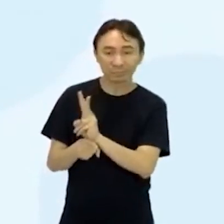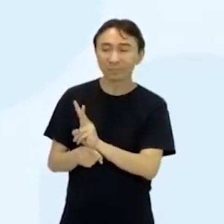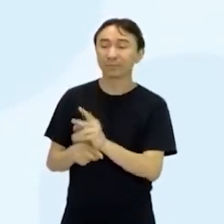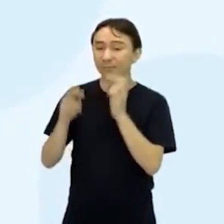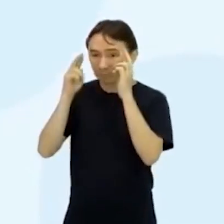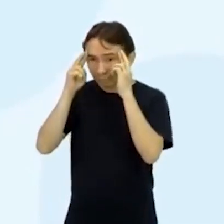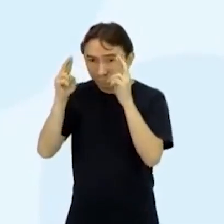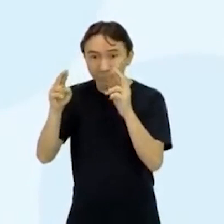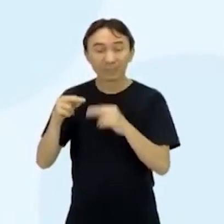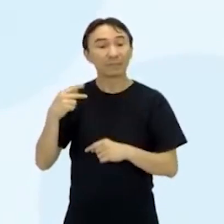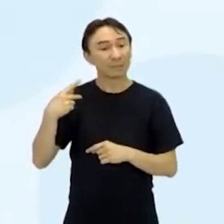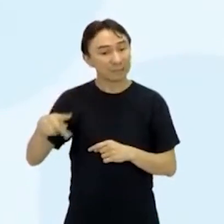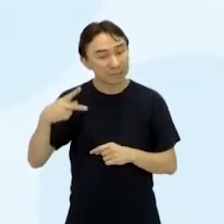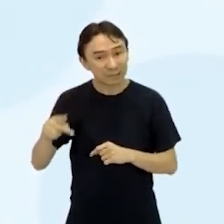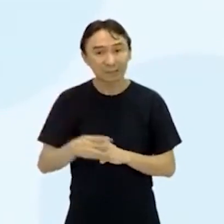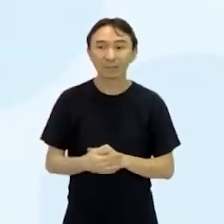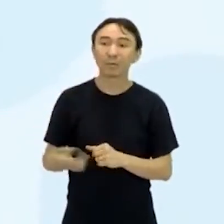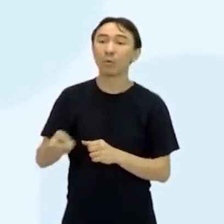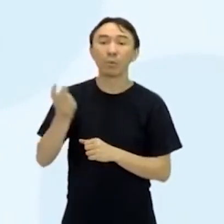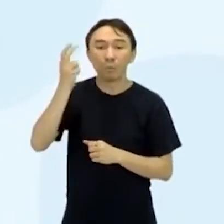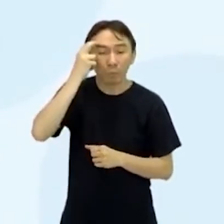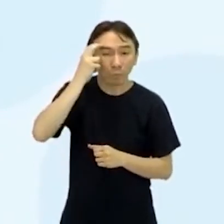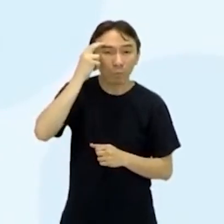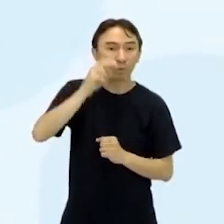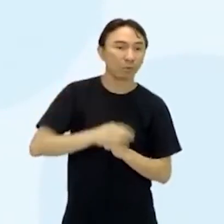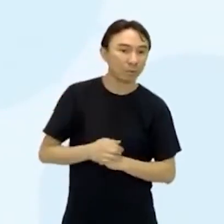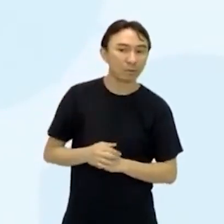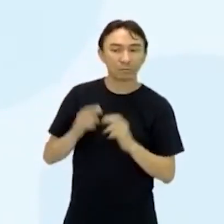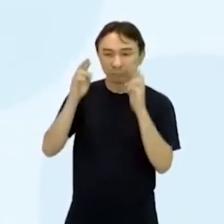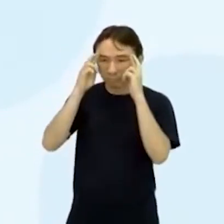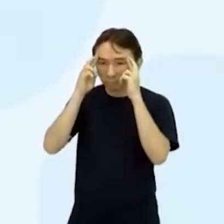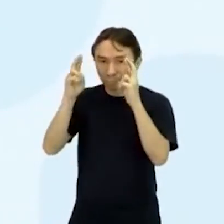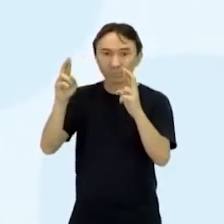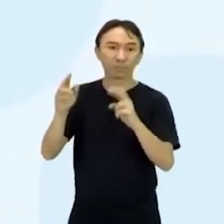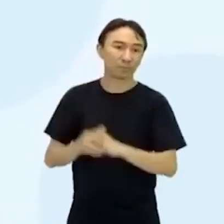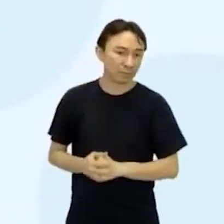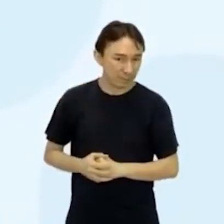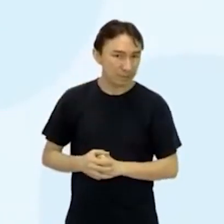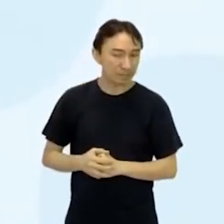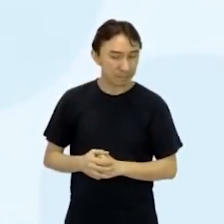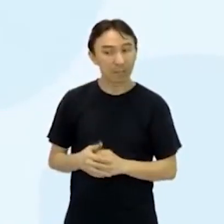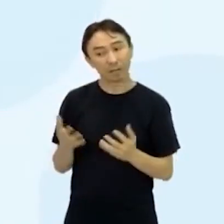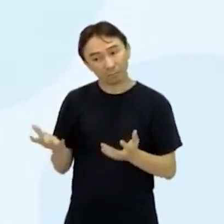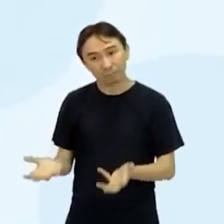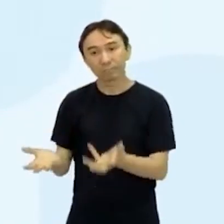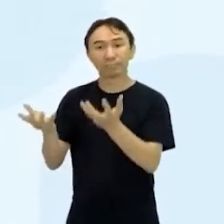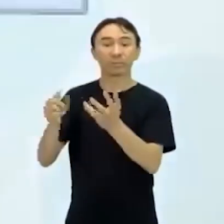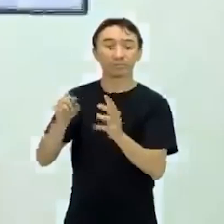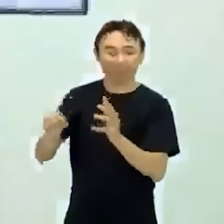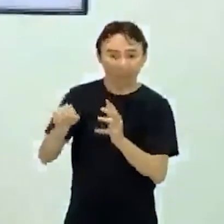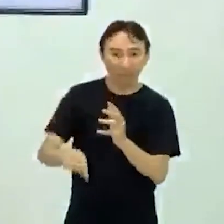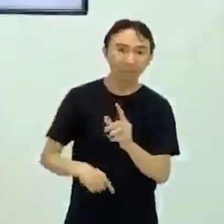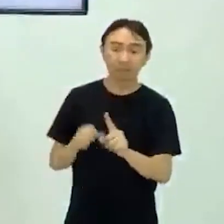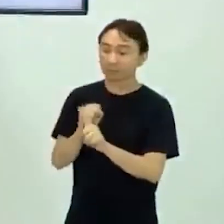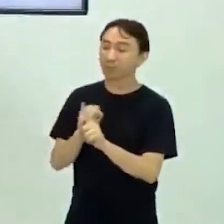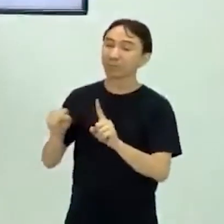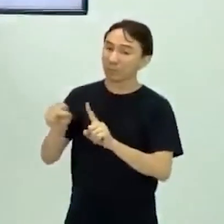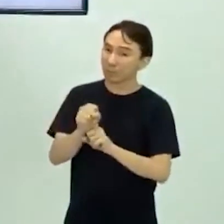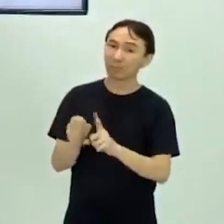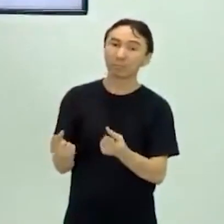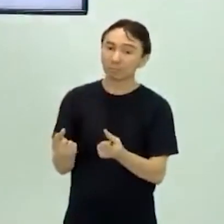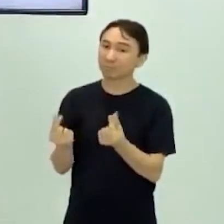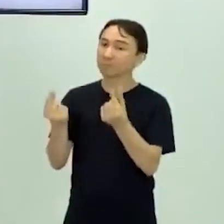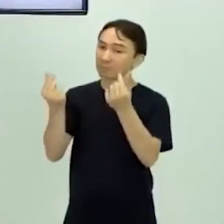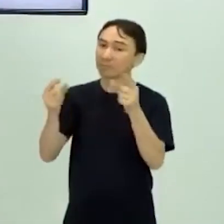seu conhecimento e sua cultura e promovendo-as social e economicamente, né? Esse último item aqui eu